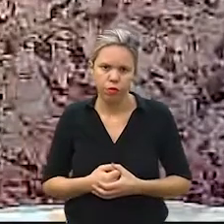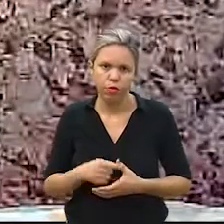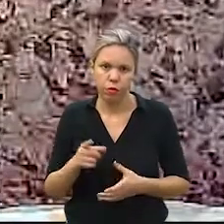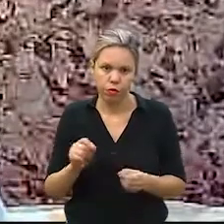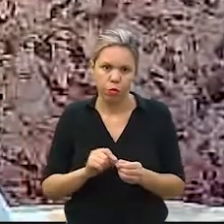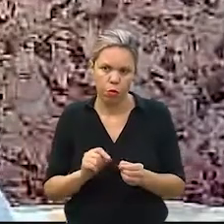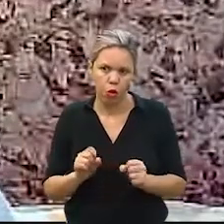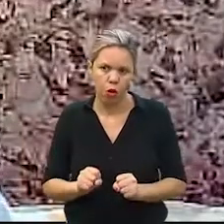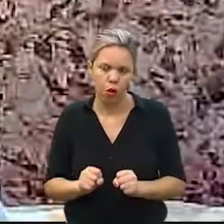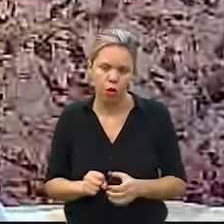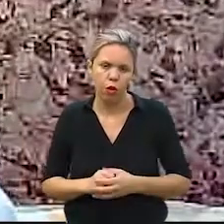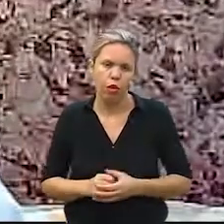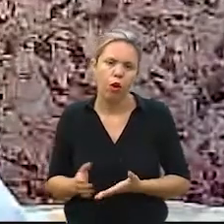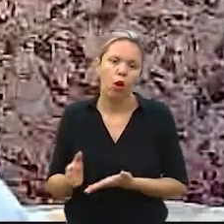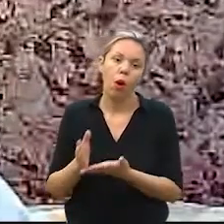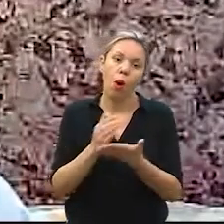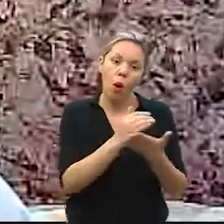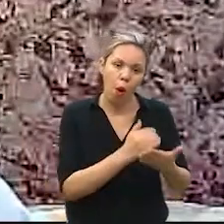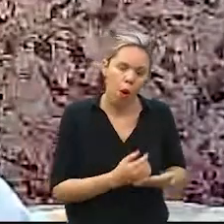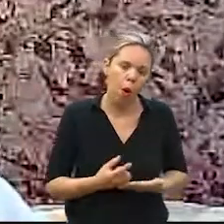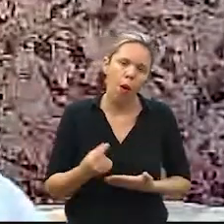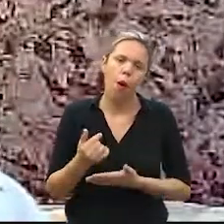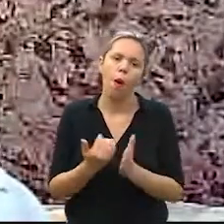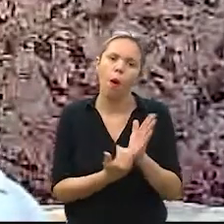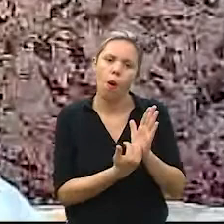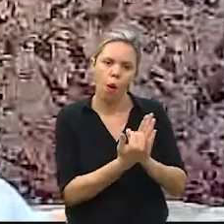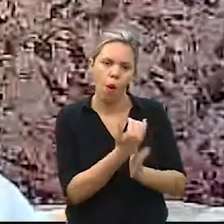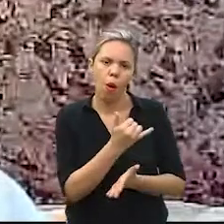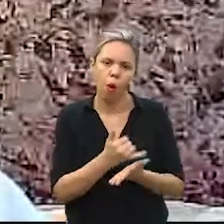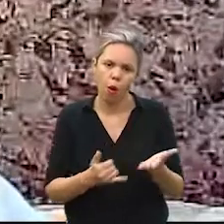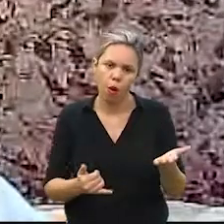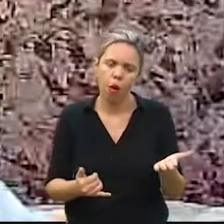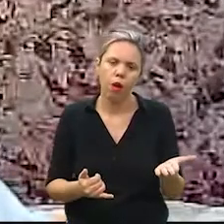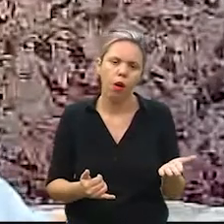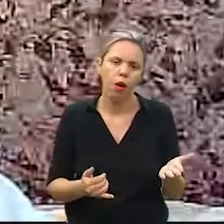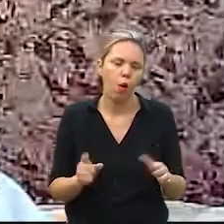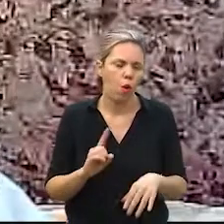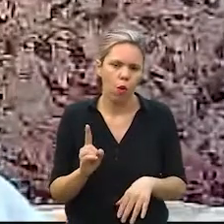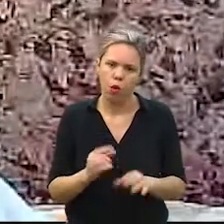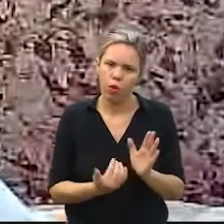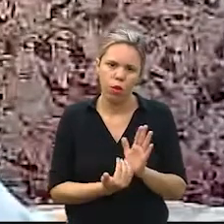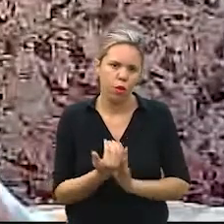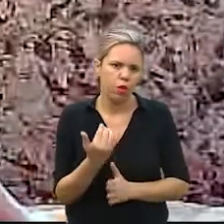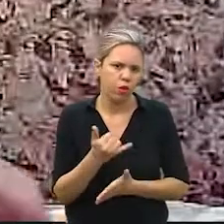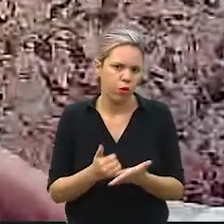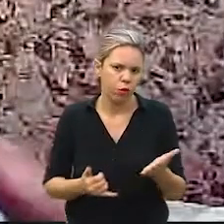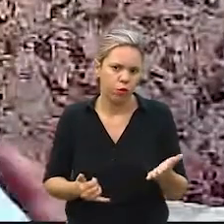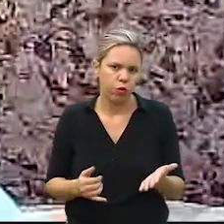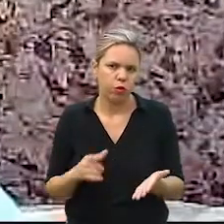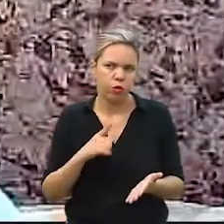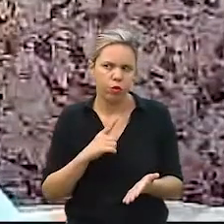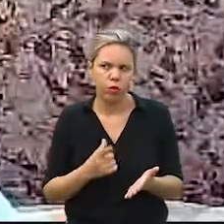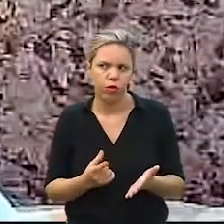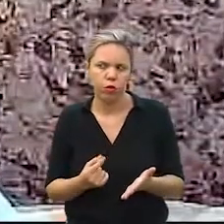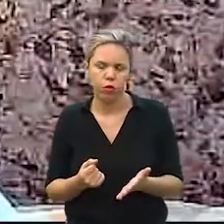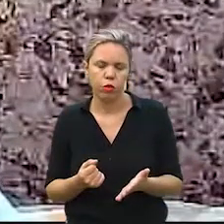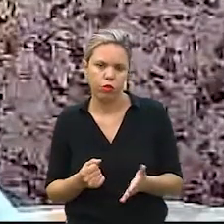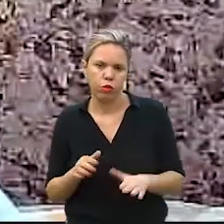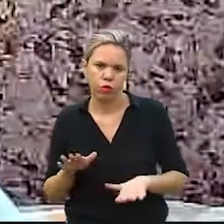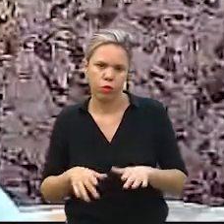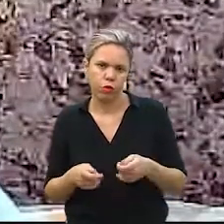está autorizado a arrecadar, aumentar o imposto em tanto, ou não aumentar o imposto, vai ter uma receita de